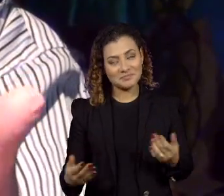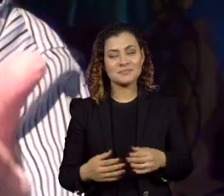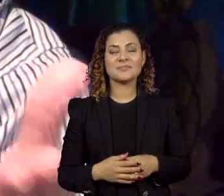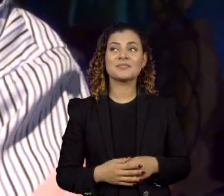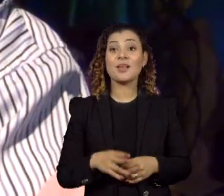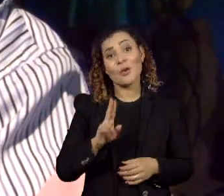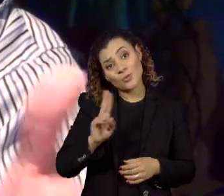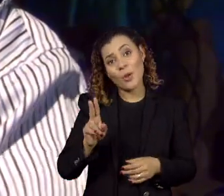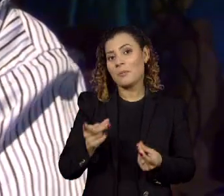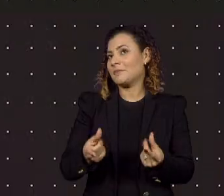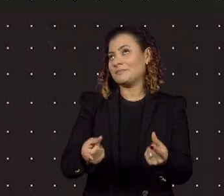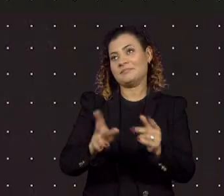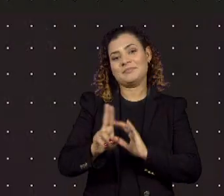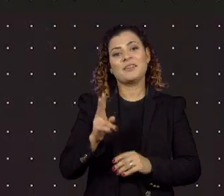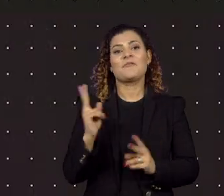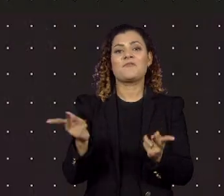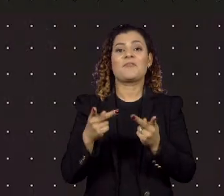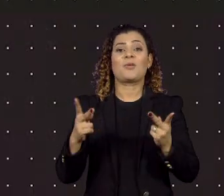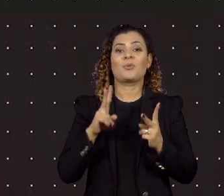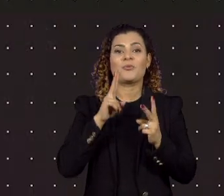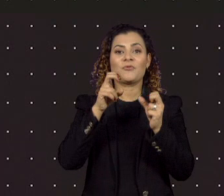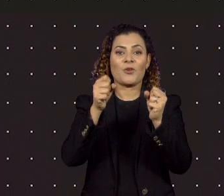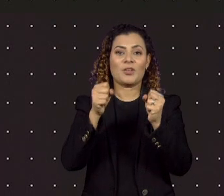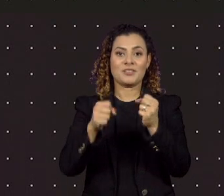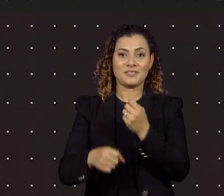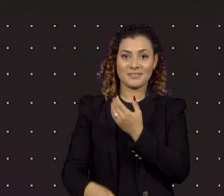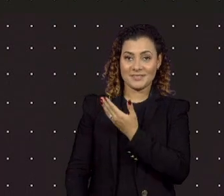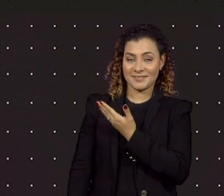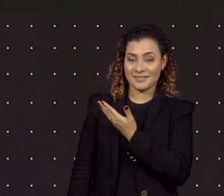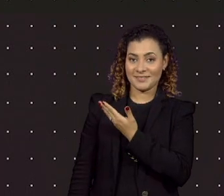ficou o Vento Forte.